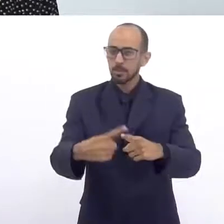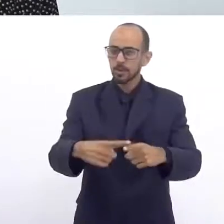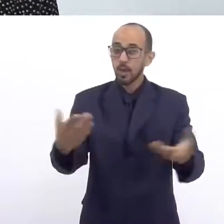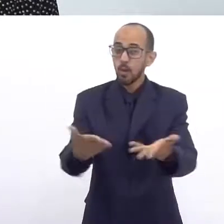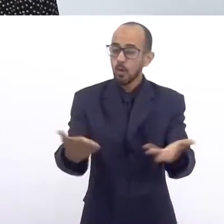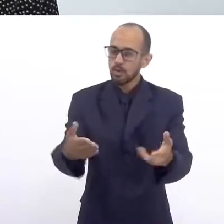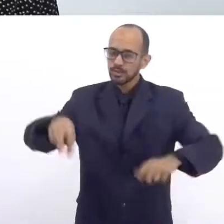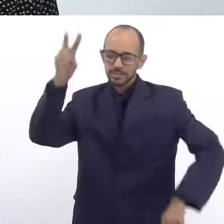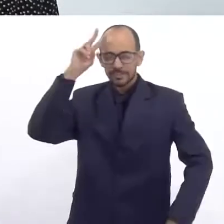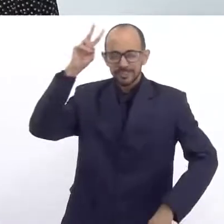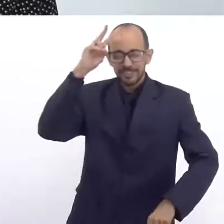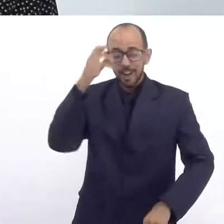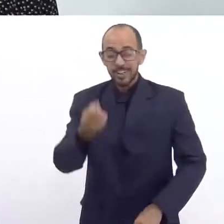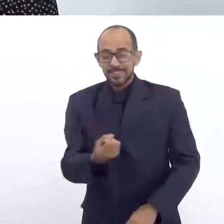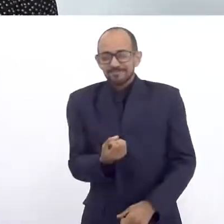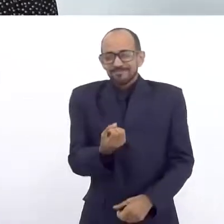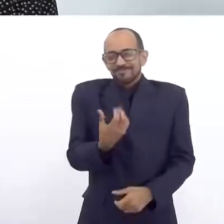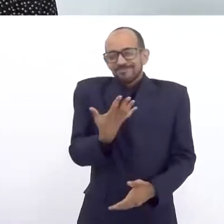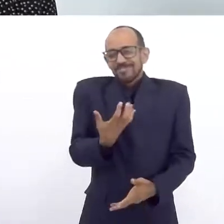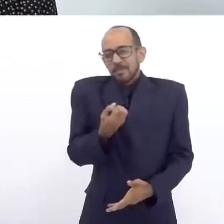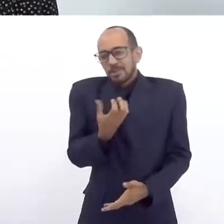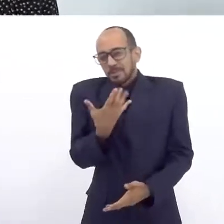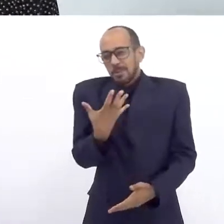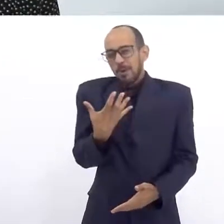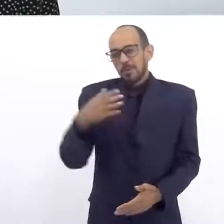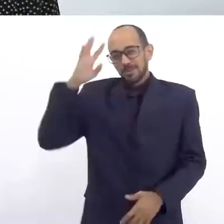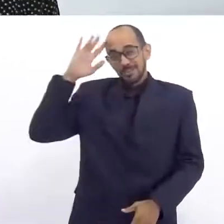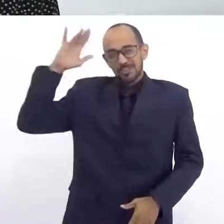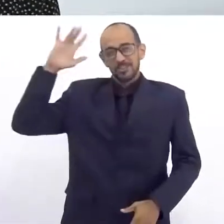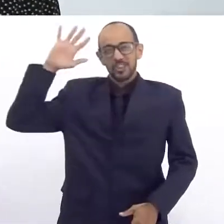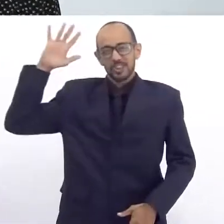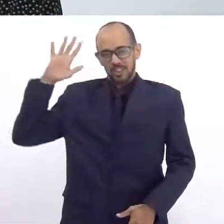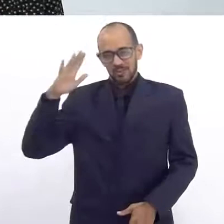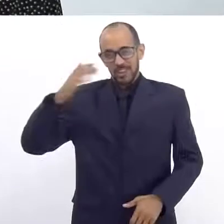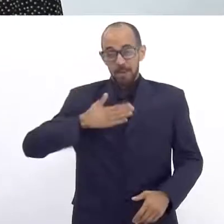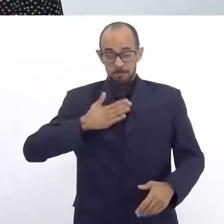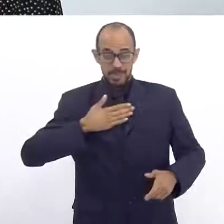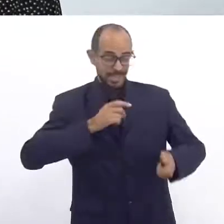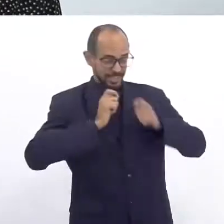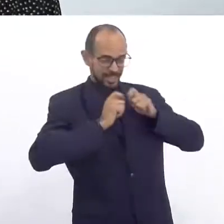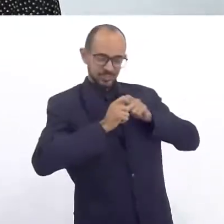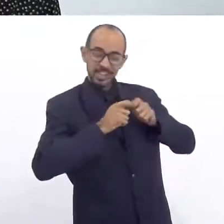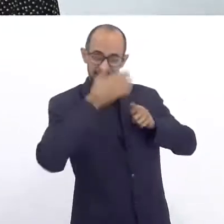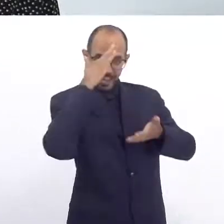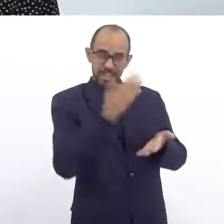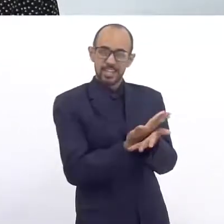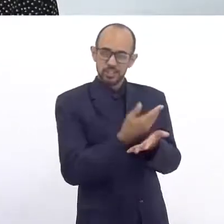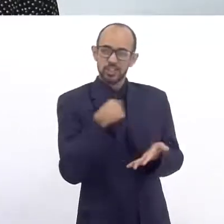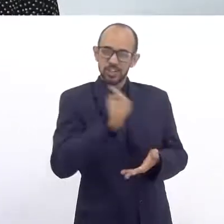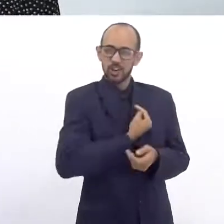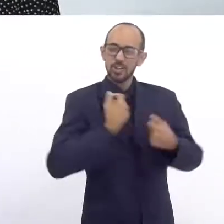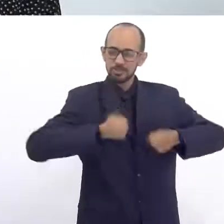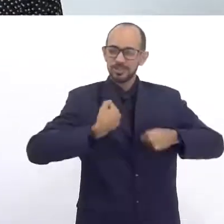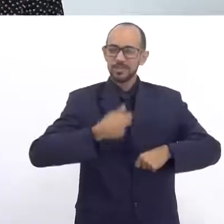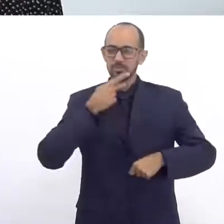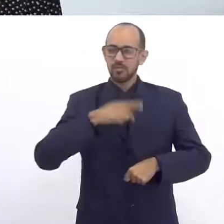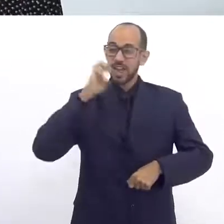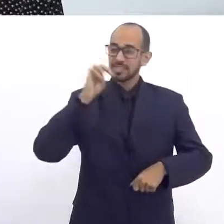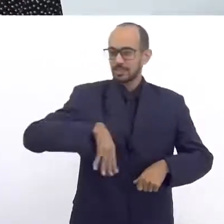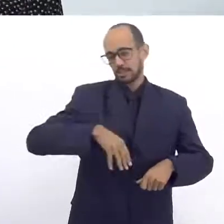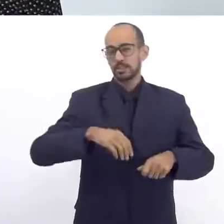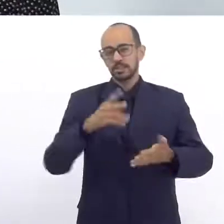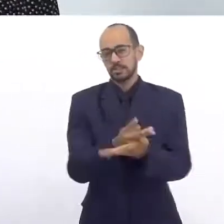Prepare-se porque hoje as histórias inspiradoras vão ser filosóficas. Minha entrevistada acredita que a gente deve dizer